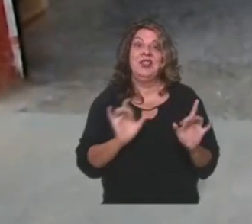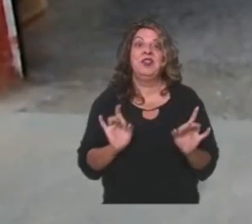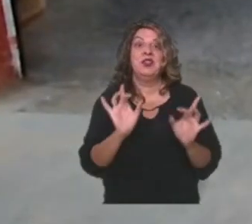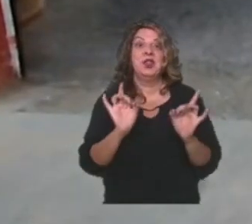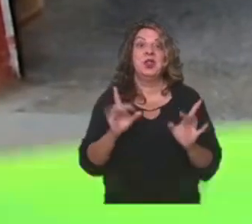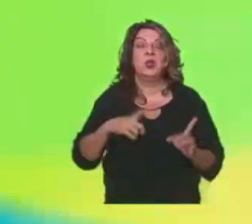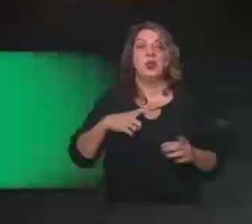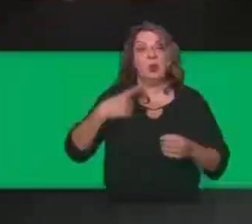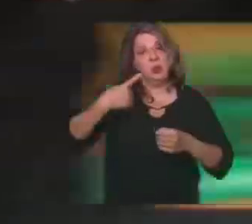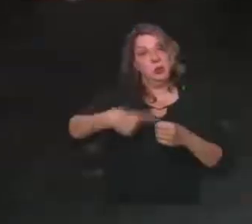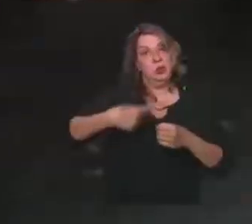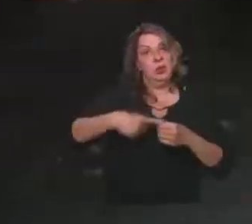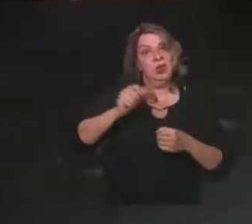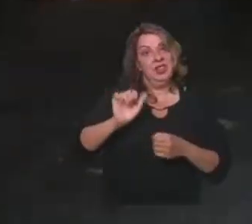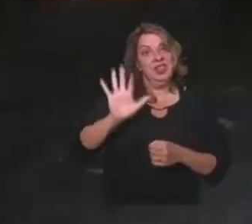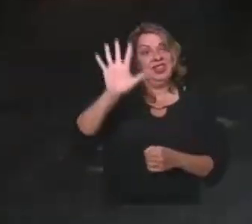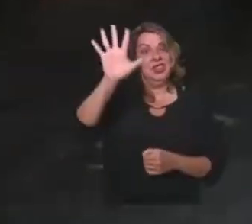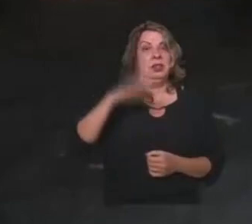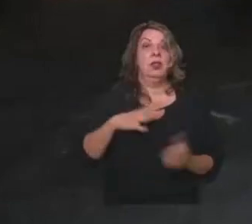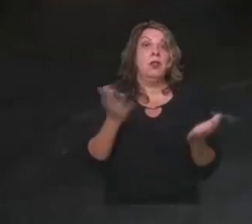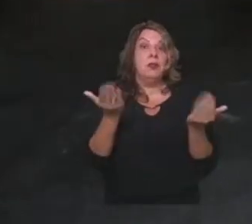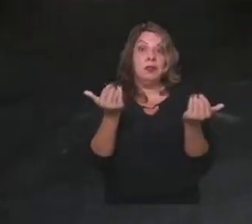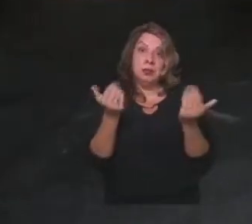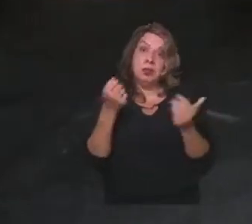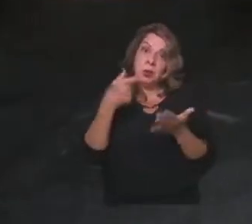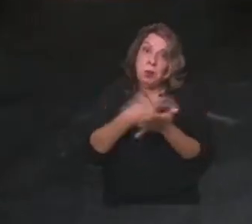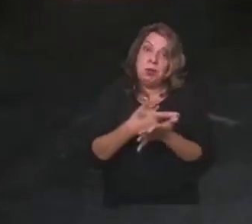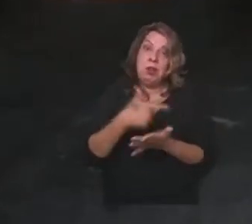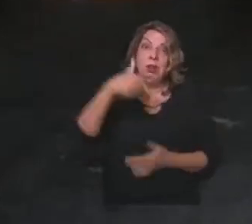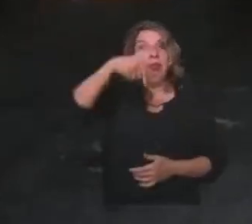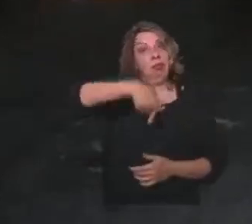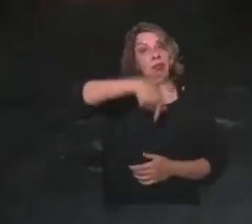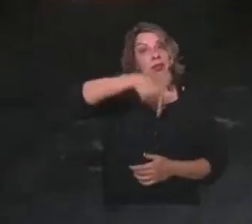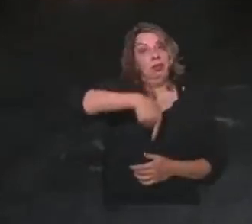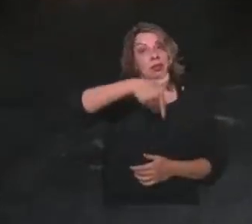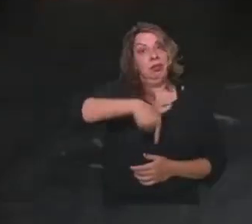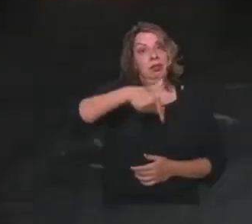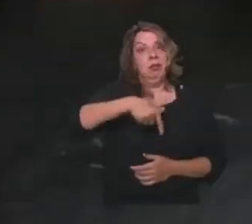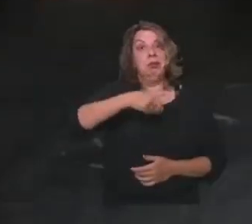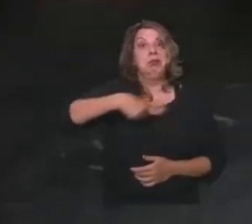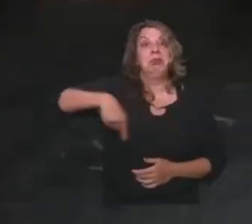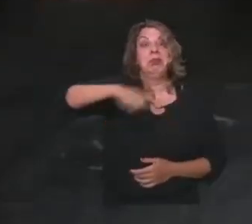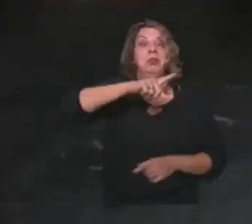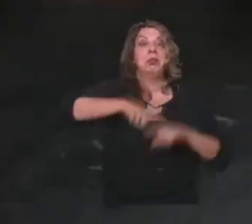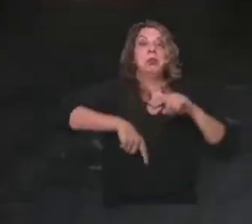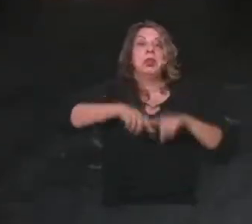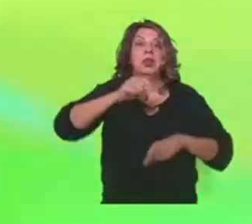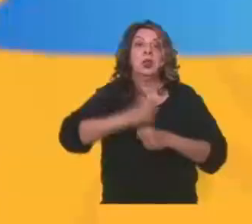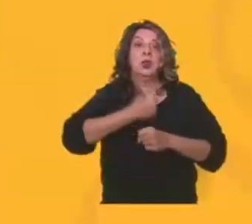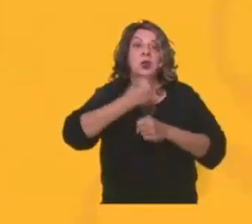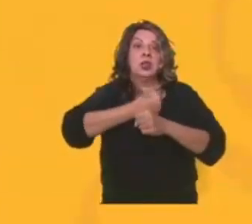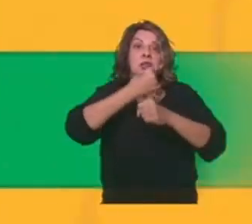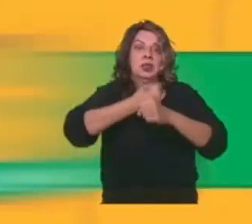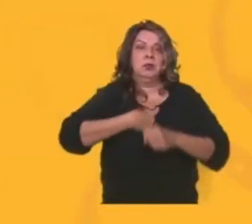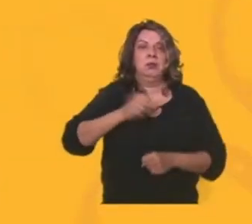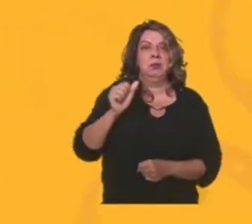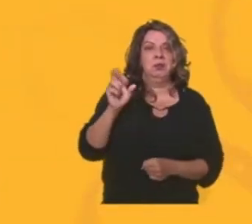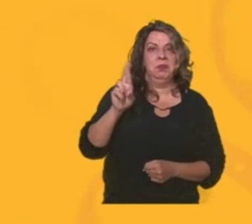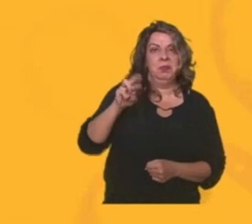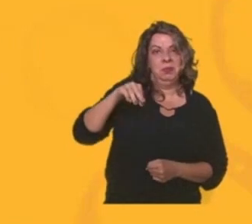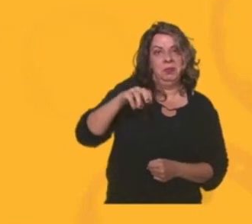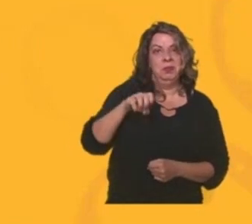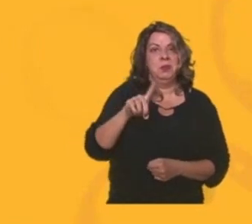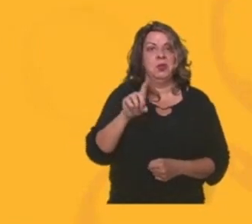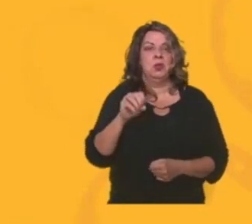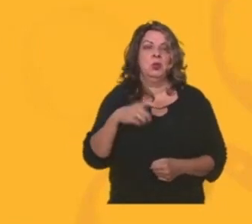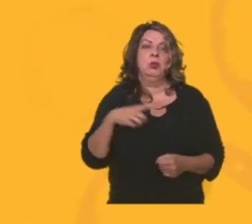Regional Lagarto. Vem adquirir o Caju Cap aqui, um cavalo e uma tradução do Armando. O Márcio Antônio